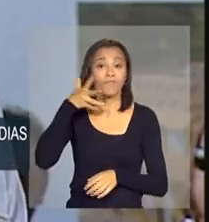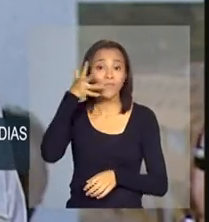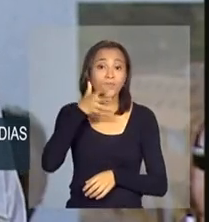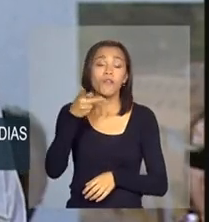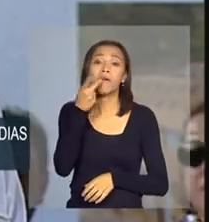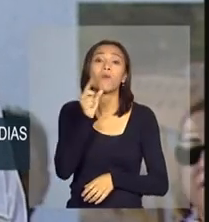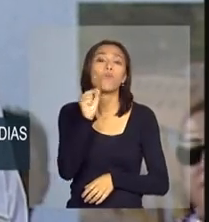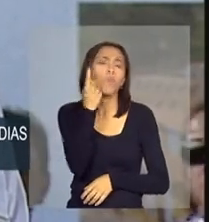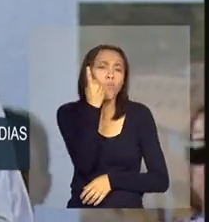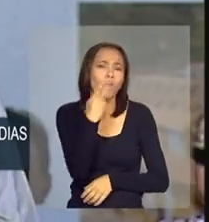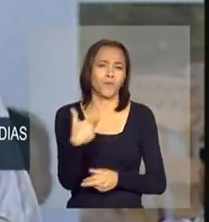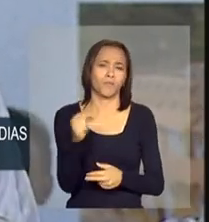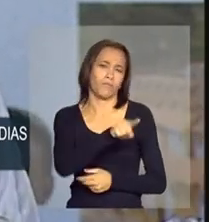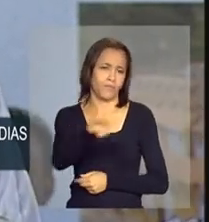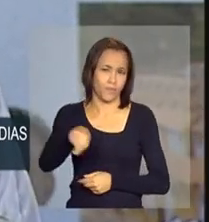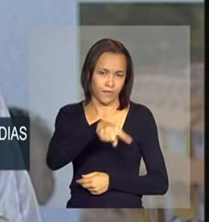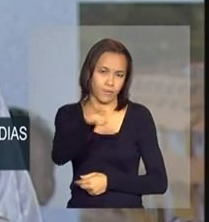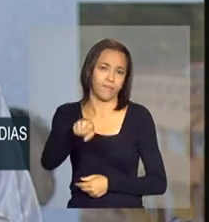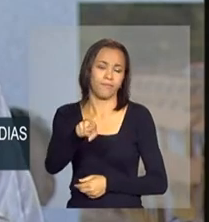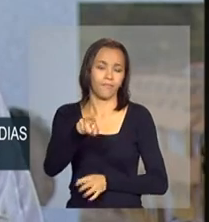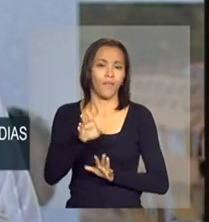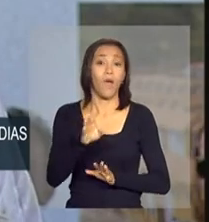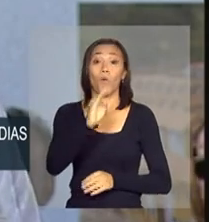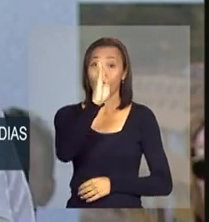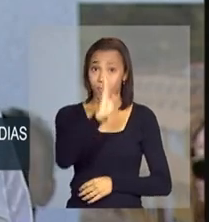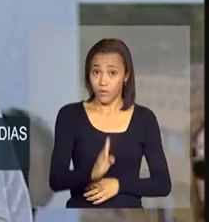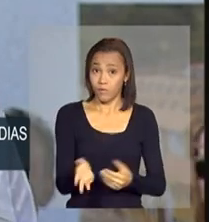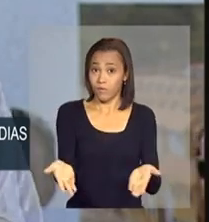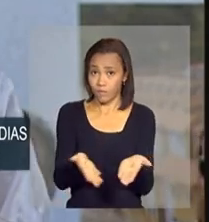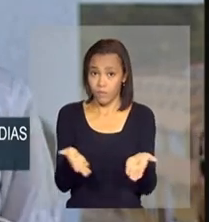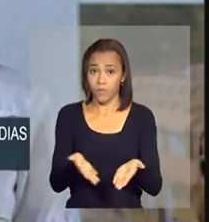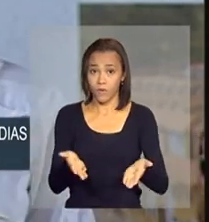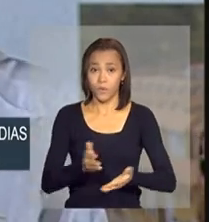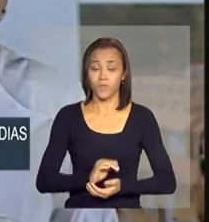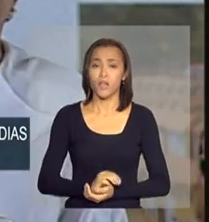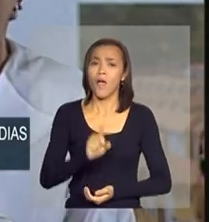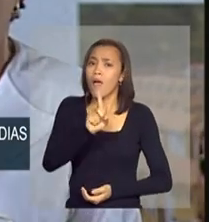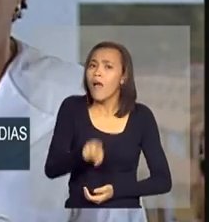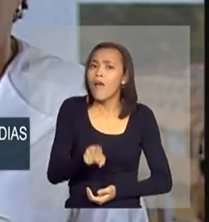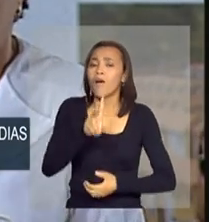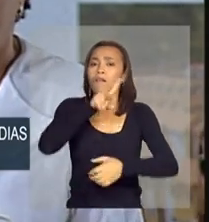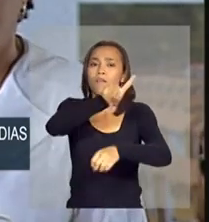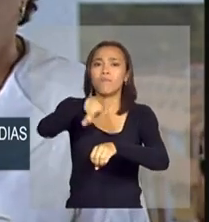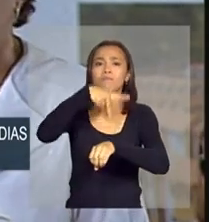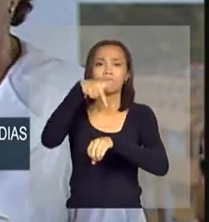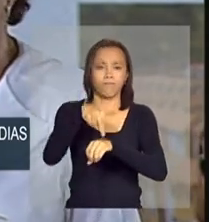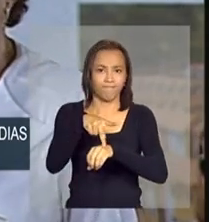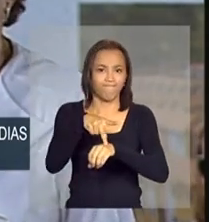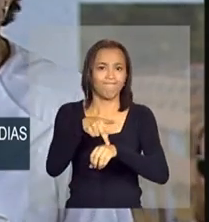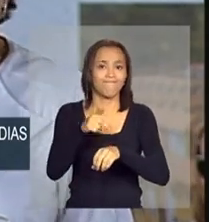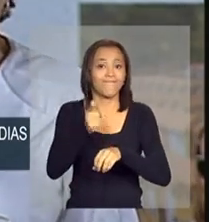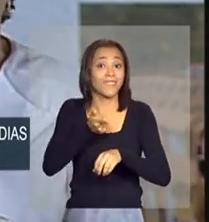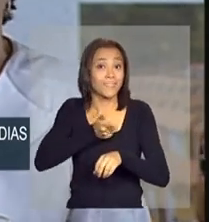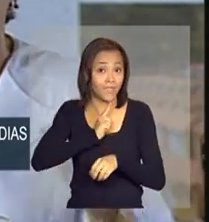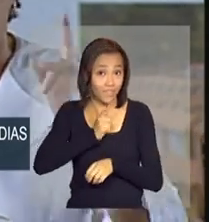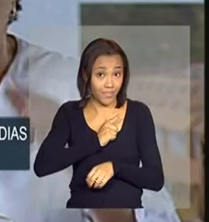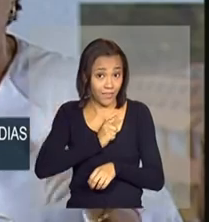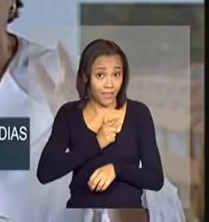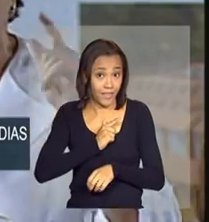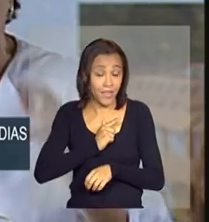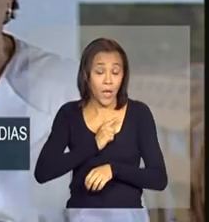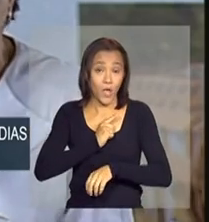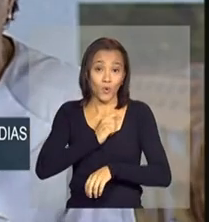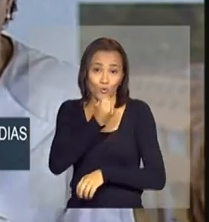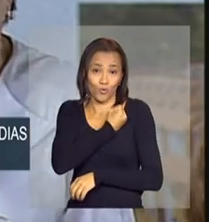uma coisa para vocês o Brasil hoje é um país que tem uma das